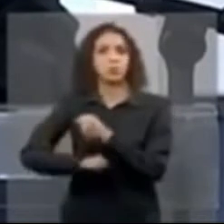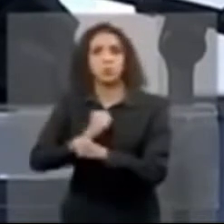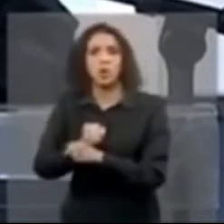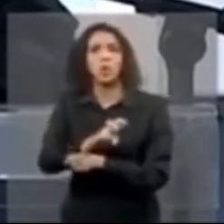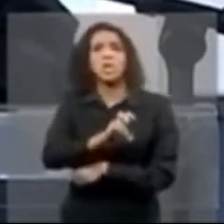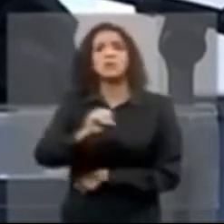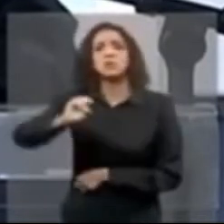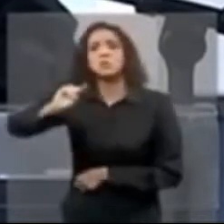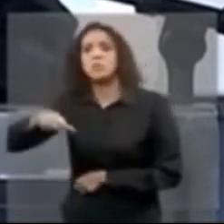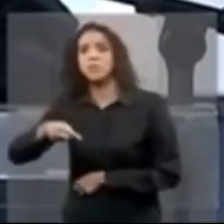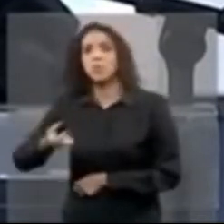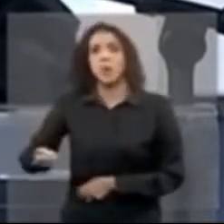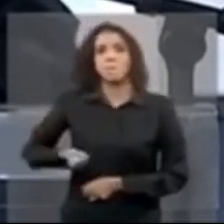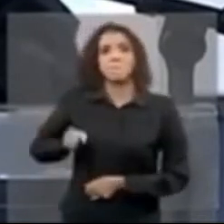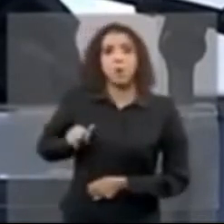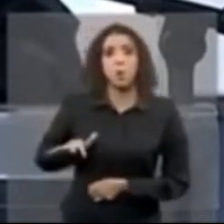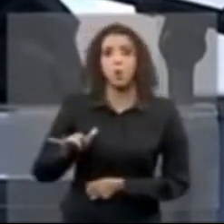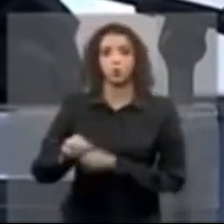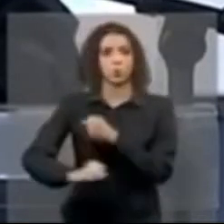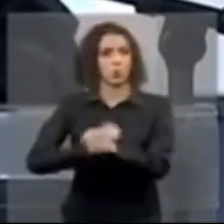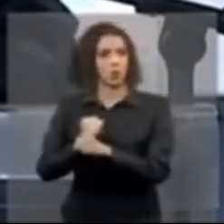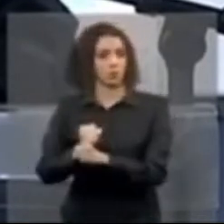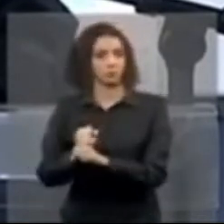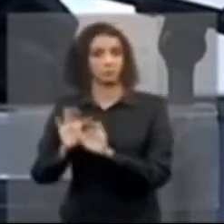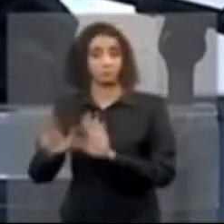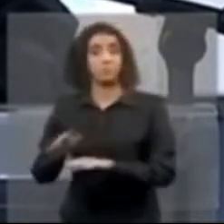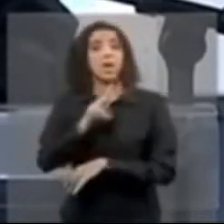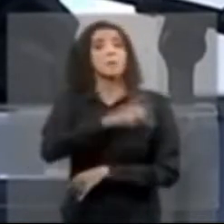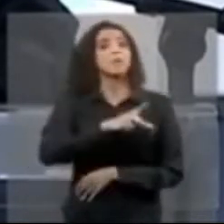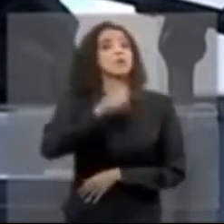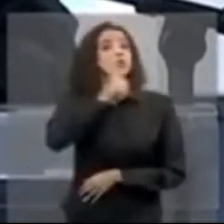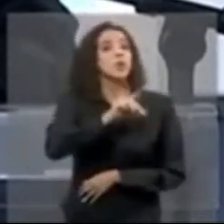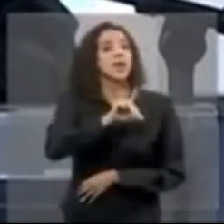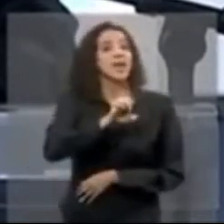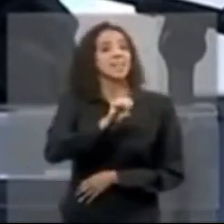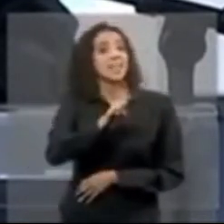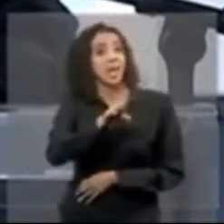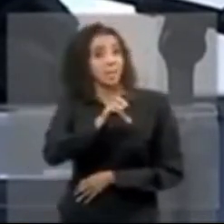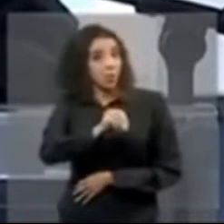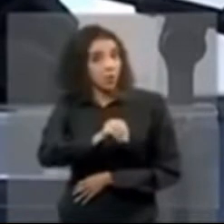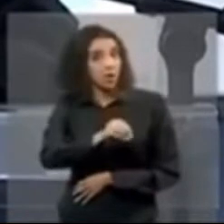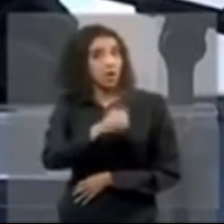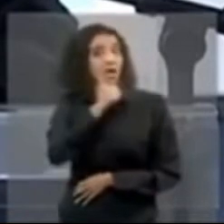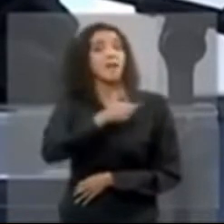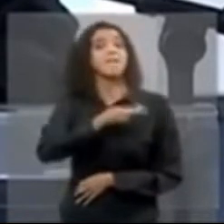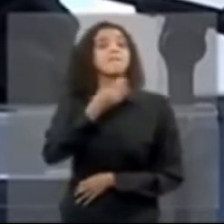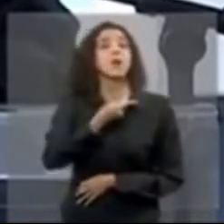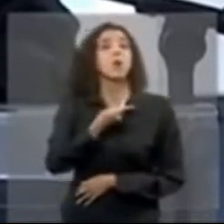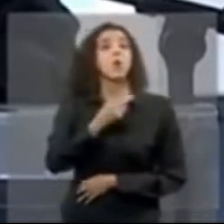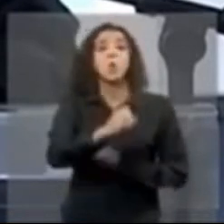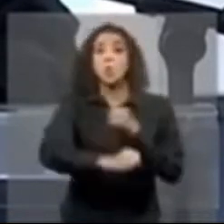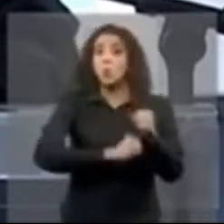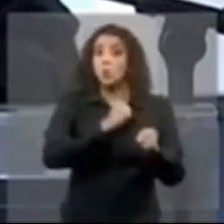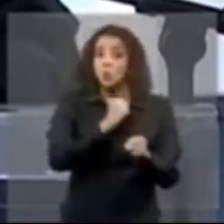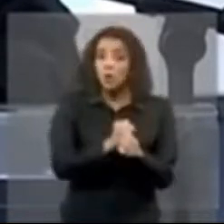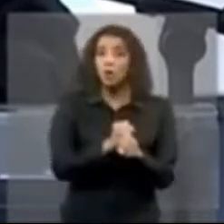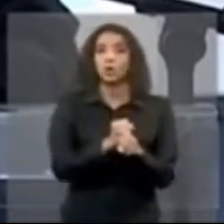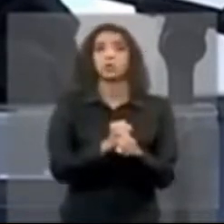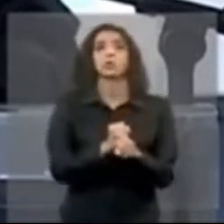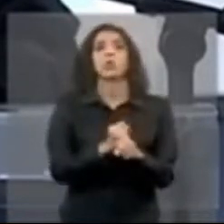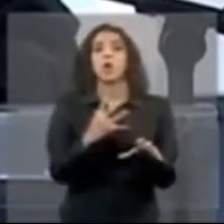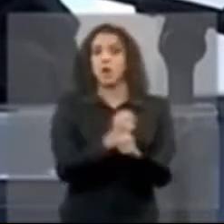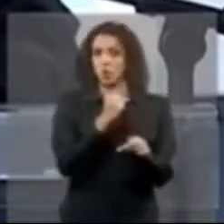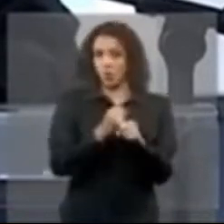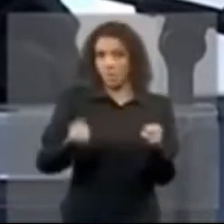mil abortos por ano. A professora Débora Diniz disse explicitamente que o número anual de abortos calculados no